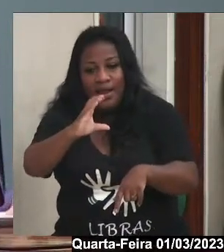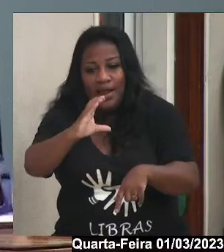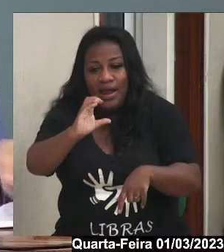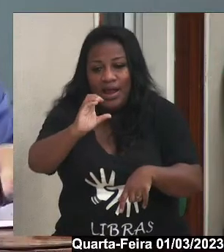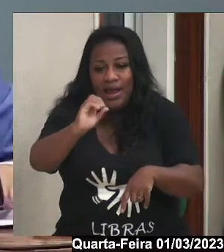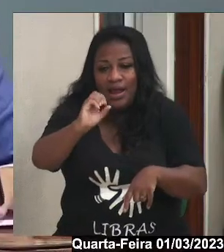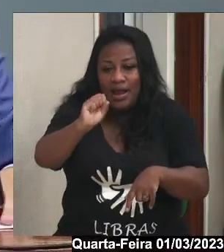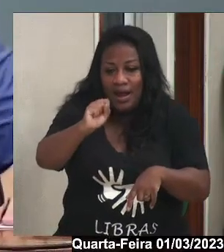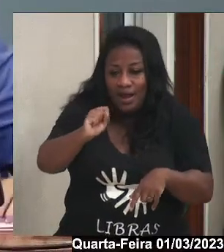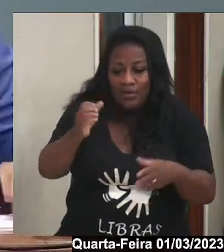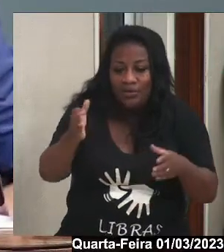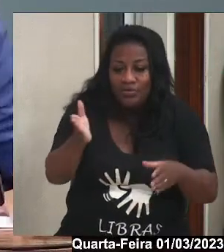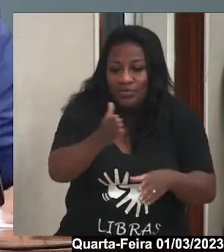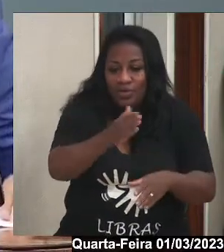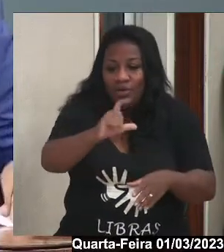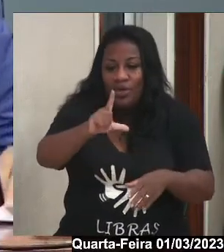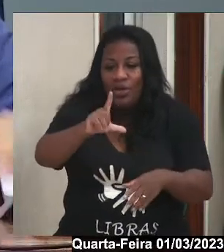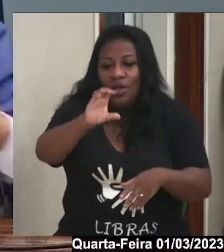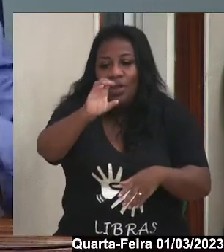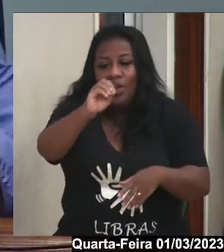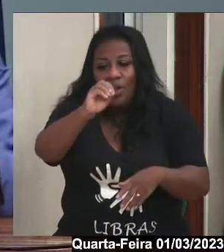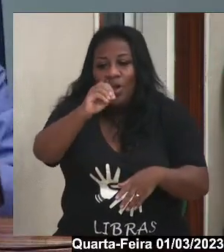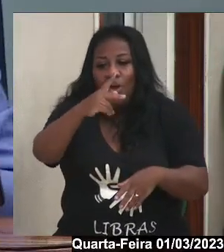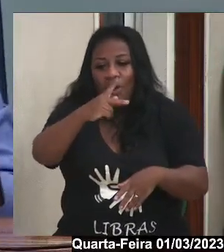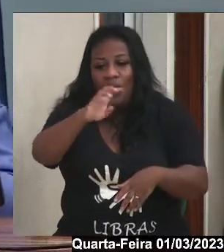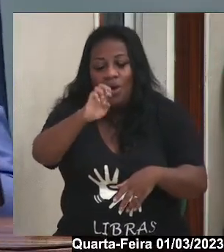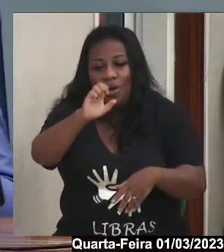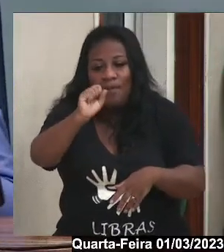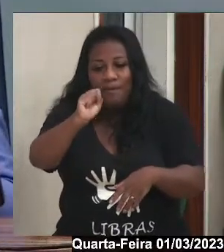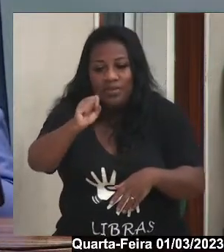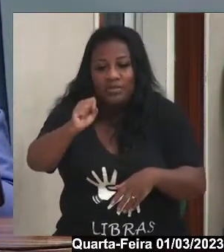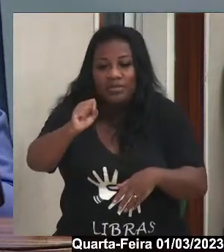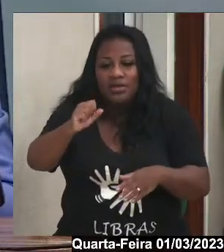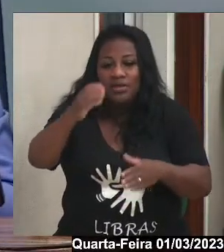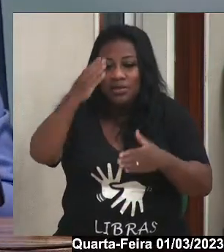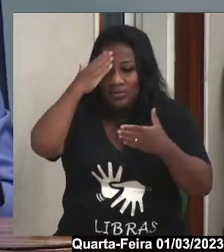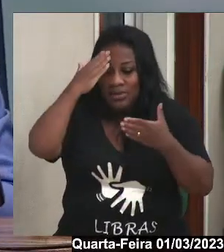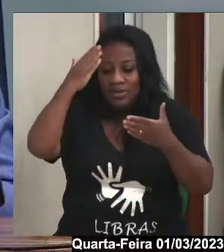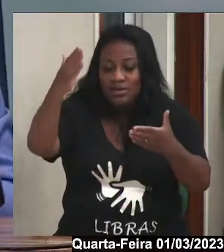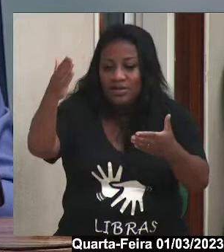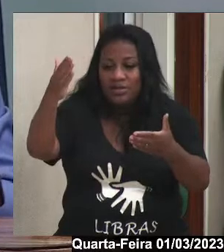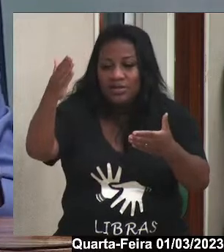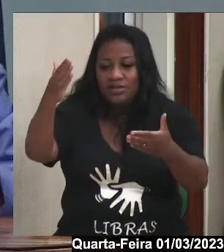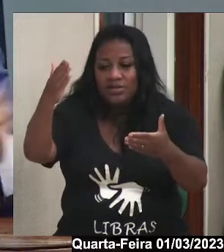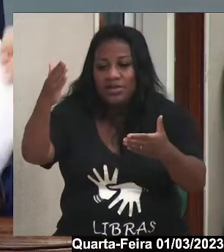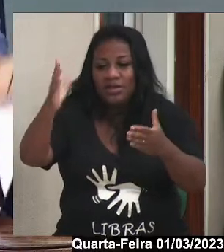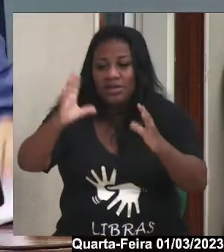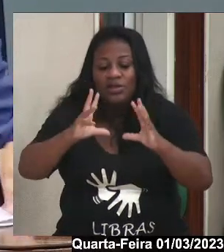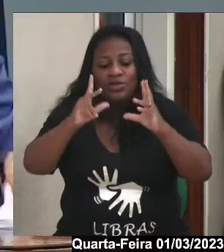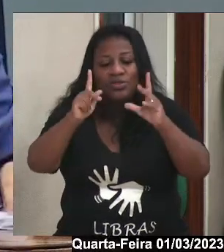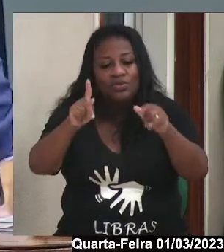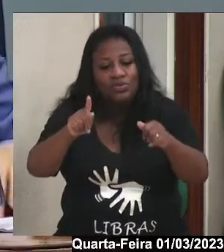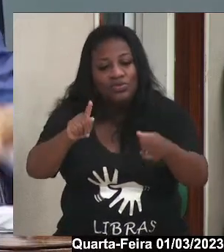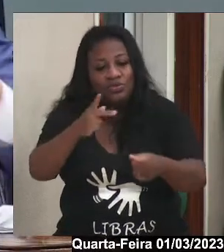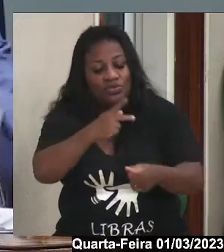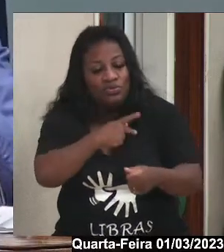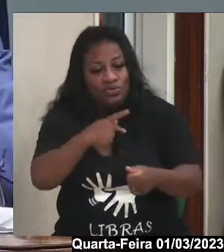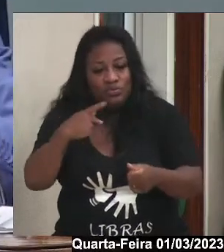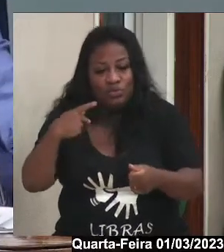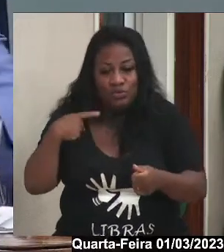pastor, que está ali com o meu amigo pastor Dimitri. Seja muito bem-vindo em seu nome. Cumprimentar todas as autoridades eclesiásticas aqui da nossa